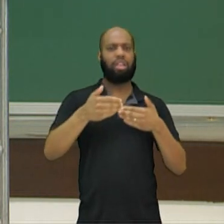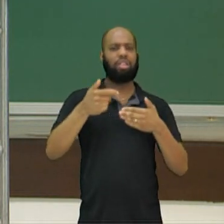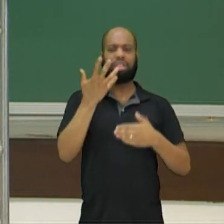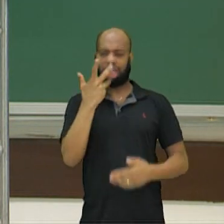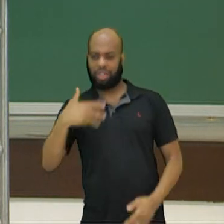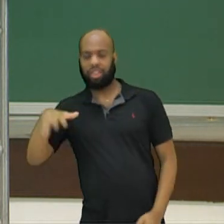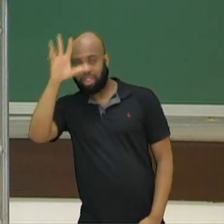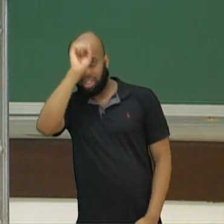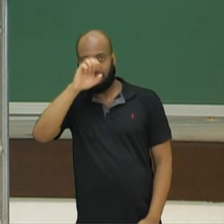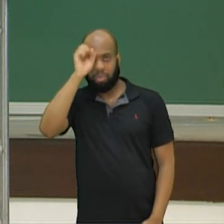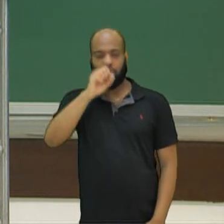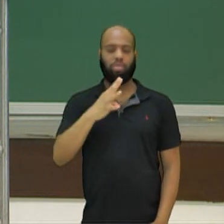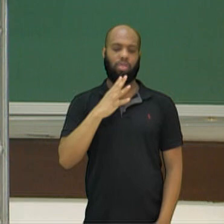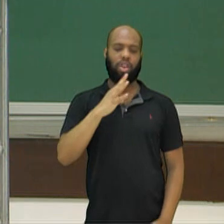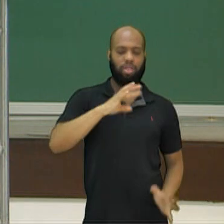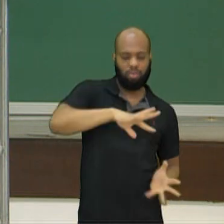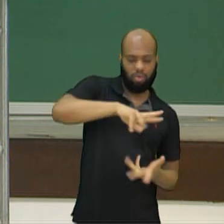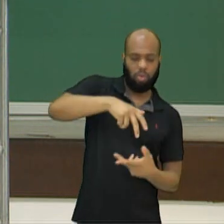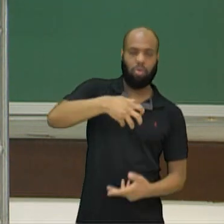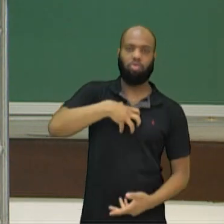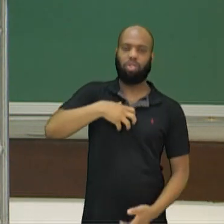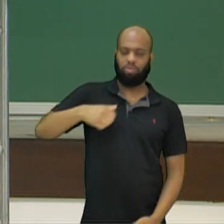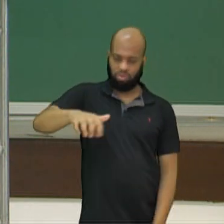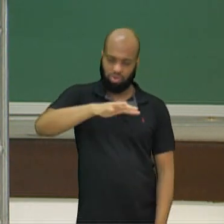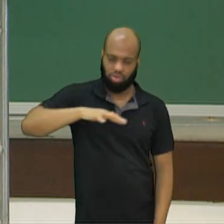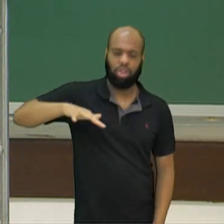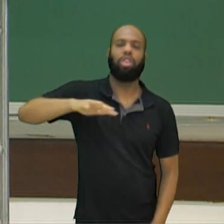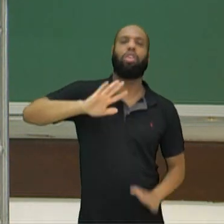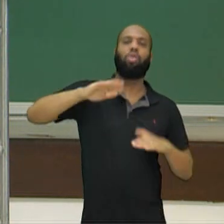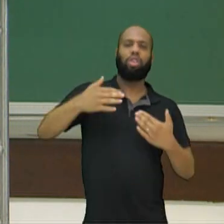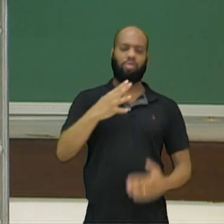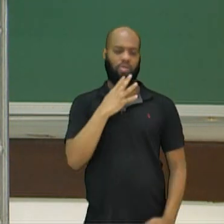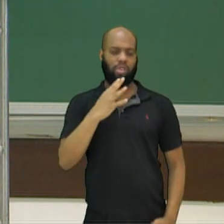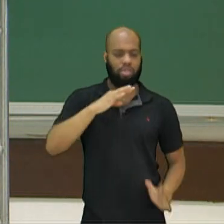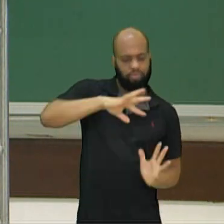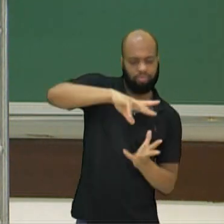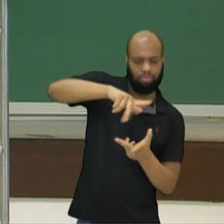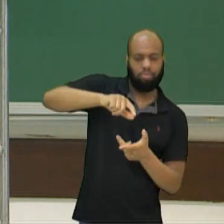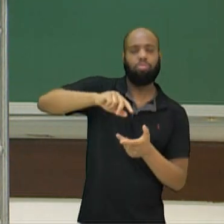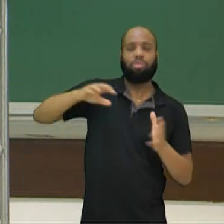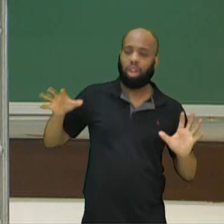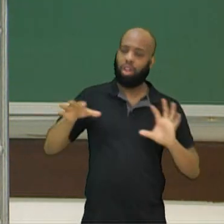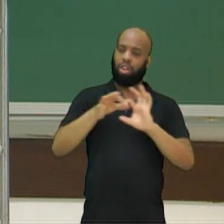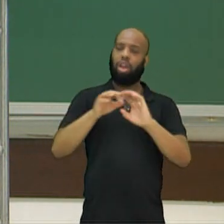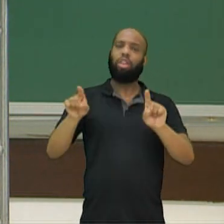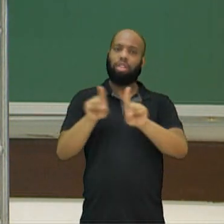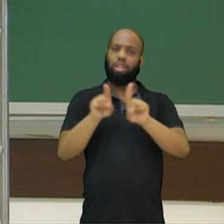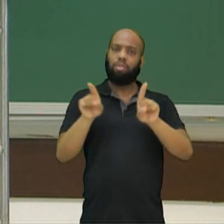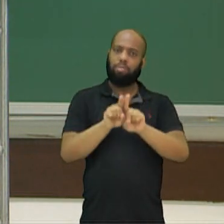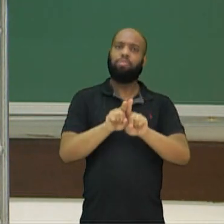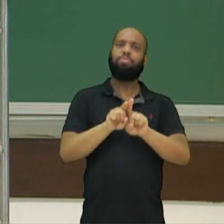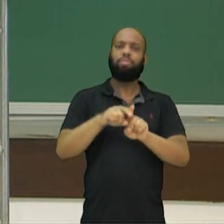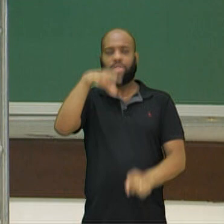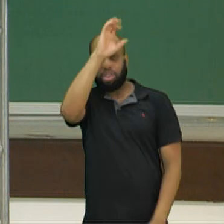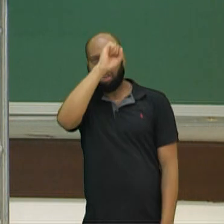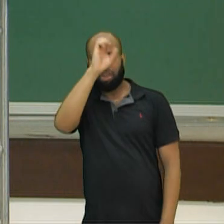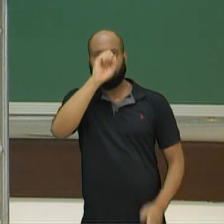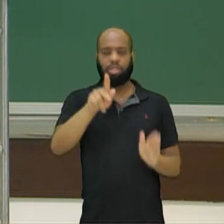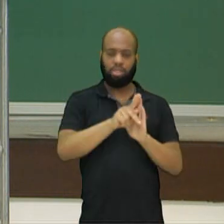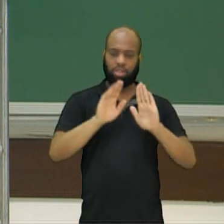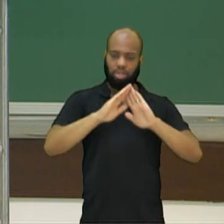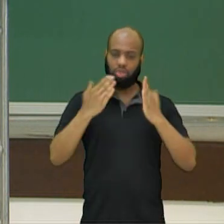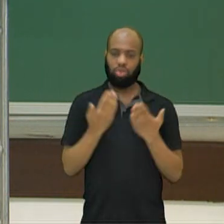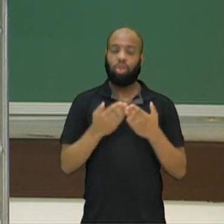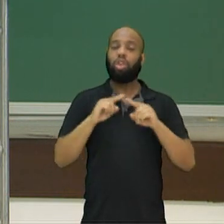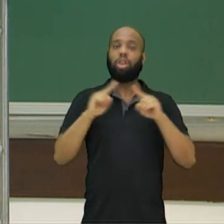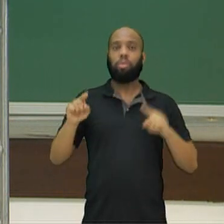geral. É óbvio que conhecer o mundo implica o saber escolar que todos nós aqui estamos envolvidos, mas as pesquisas do